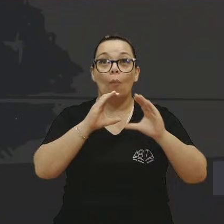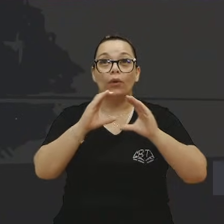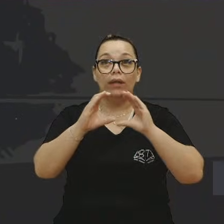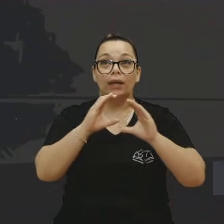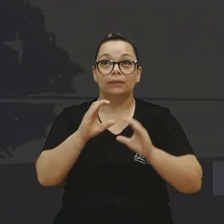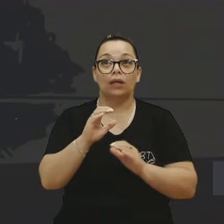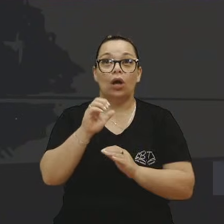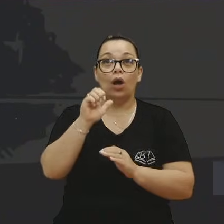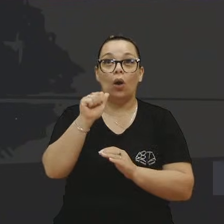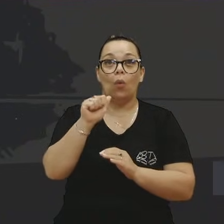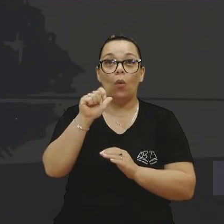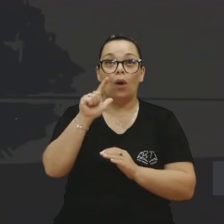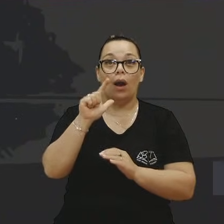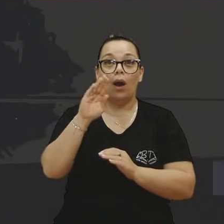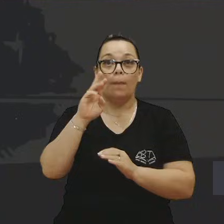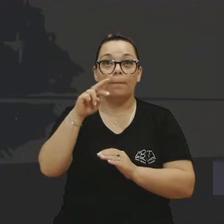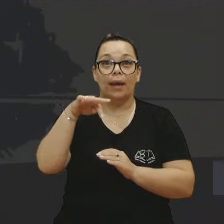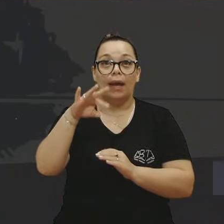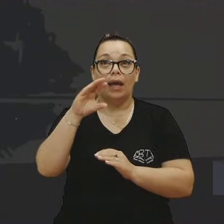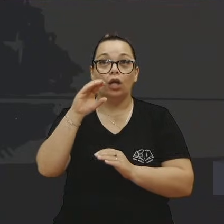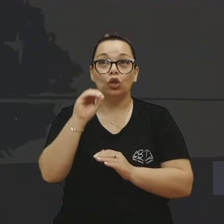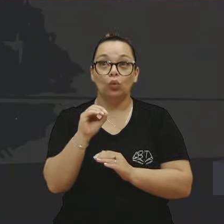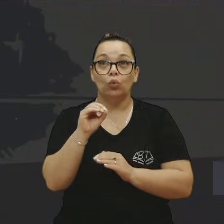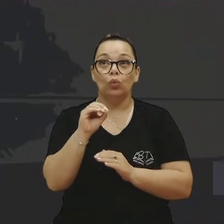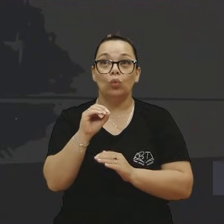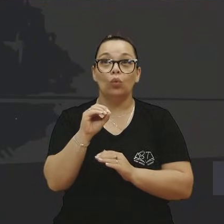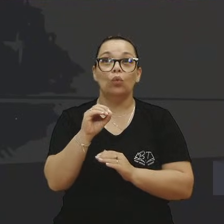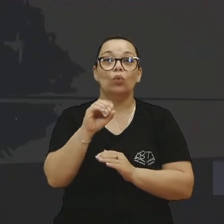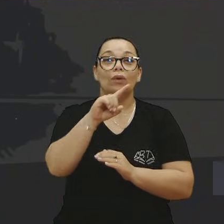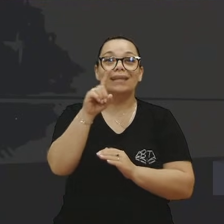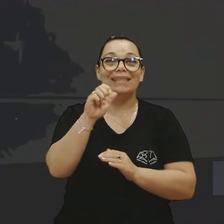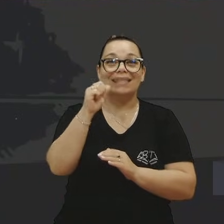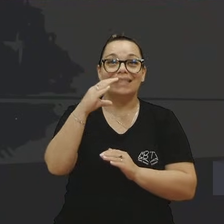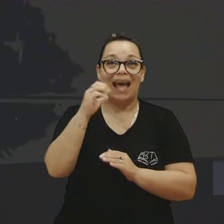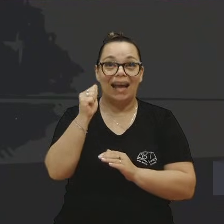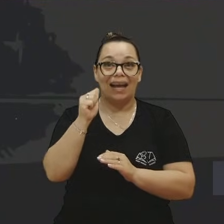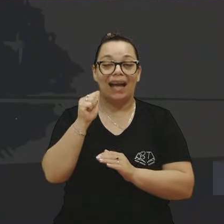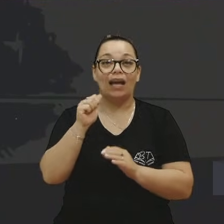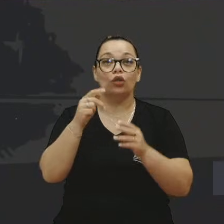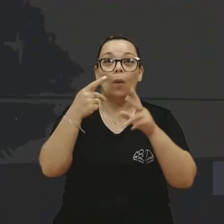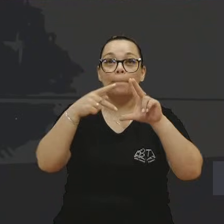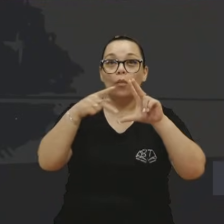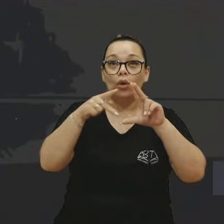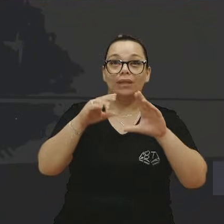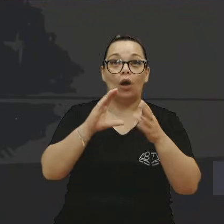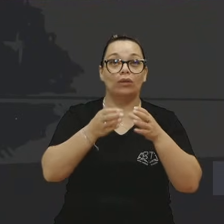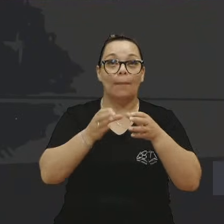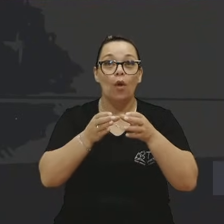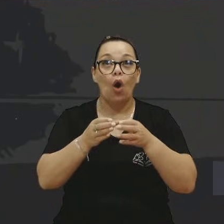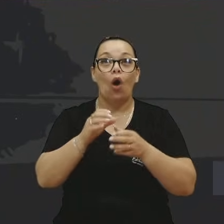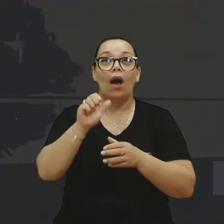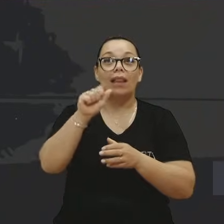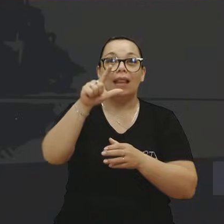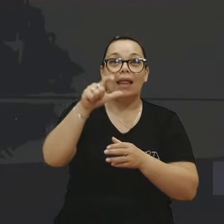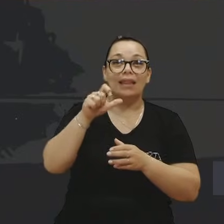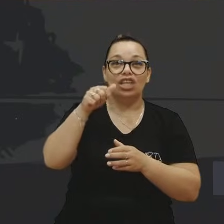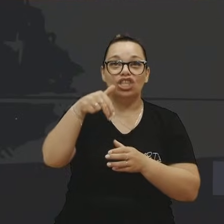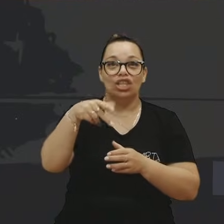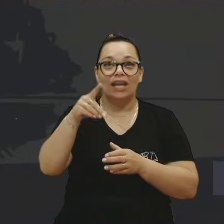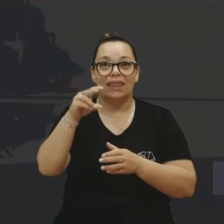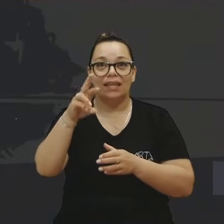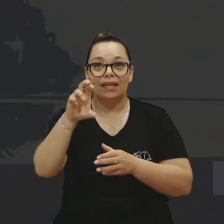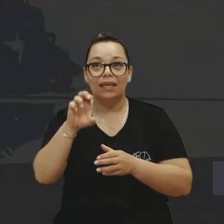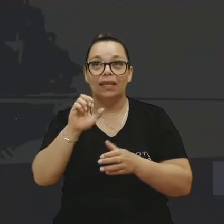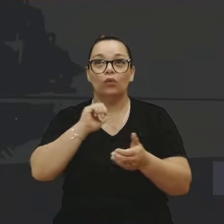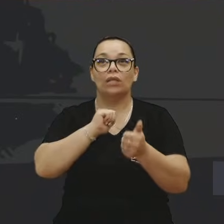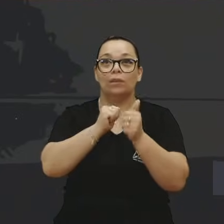Esportiva. Alberto Jequelinho Zaca, do Portal da Bola, Alexandre Silva, do Portal Esportes